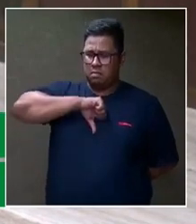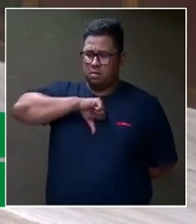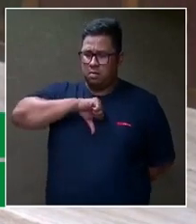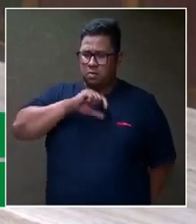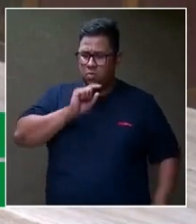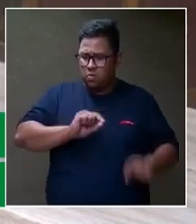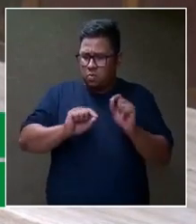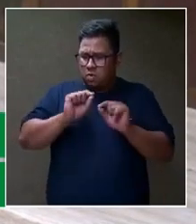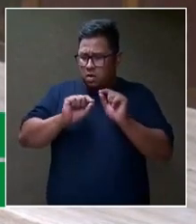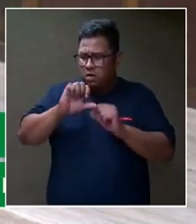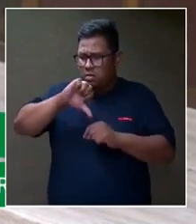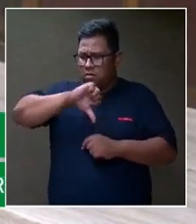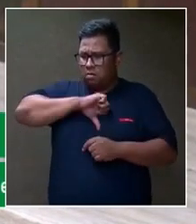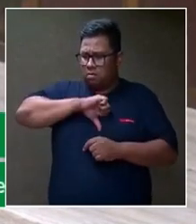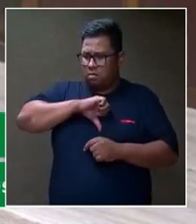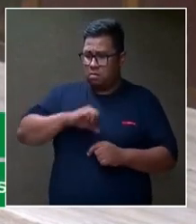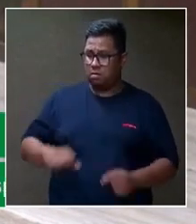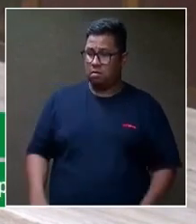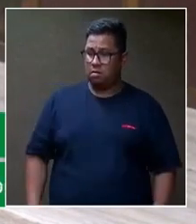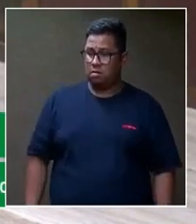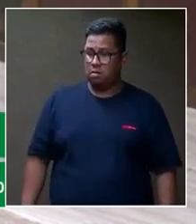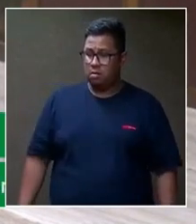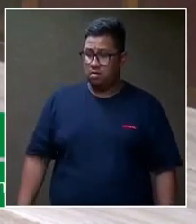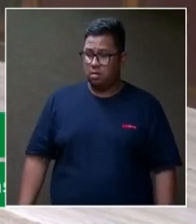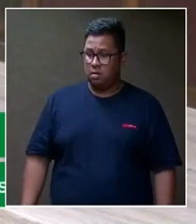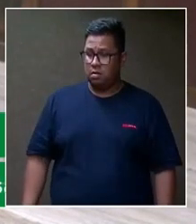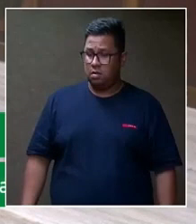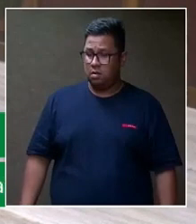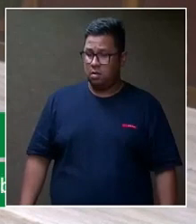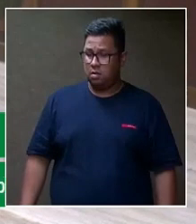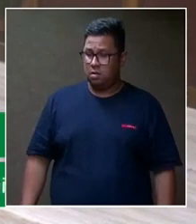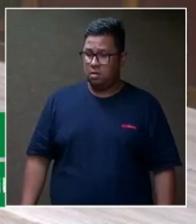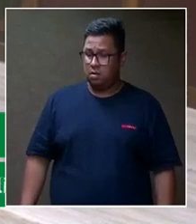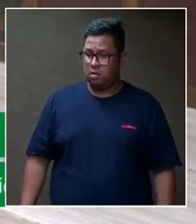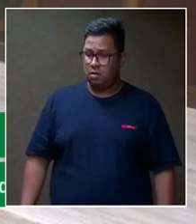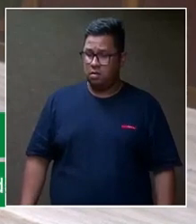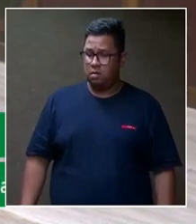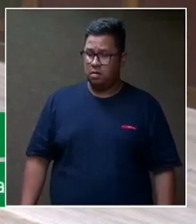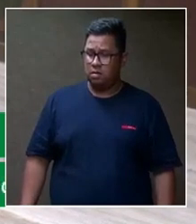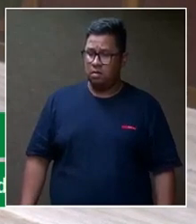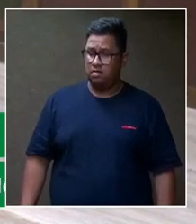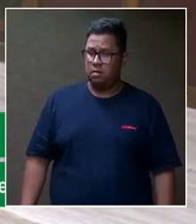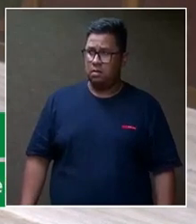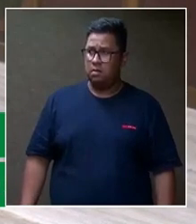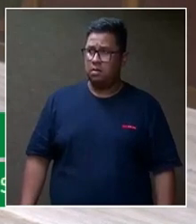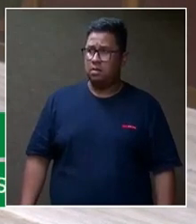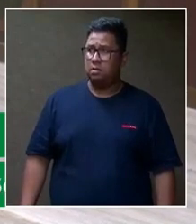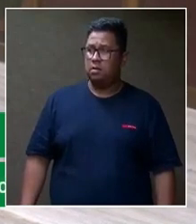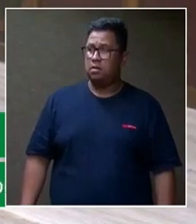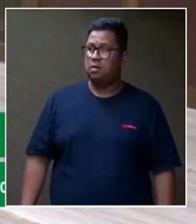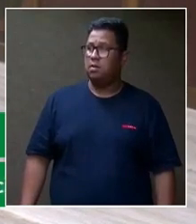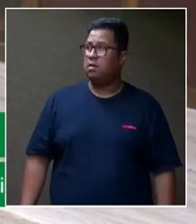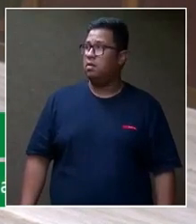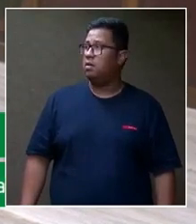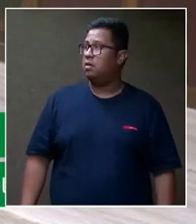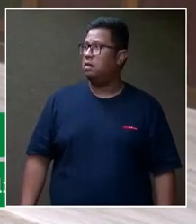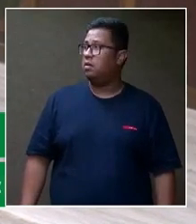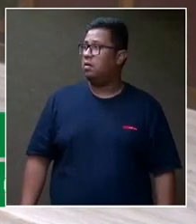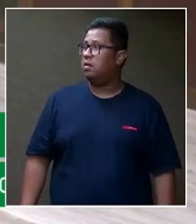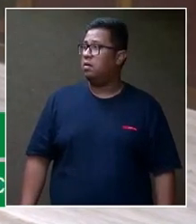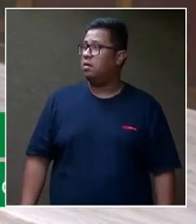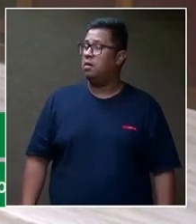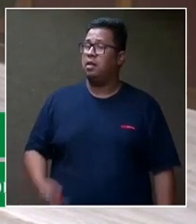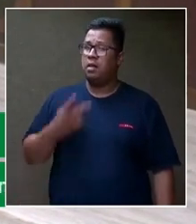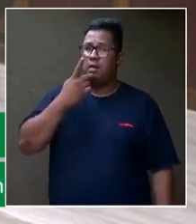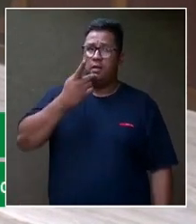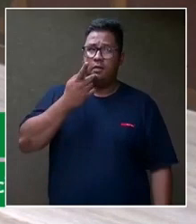O que era isso? Como que era isso? Eu não disse isso, eu disse que ele tinha tendência ao quadro depressivo. Tinha tendência. Mas por que ela